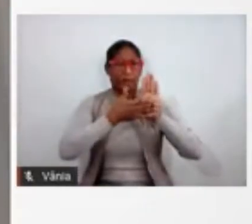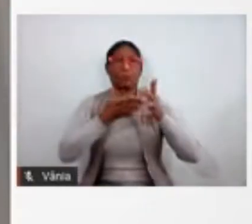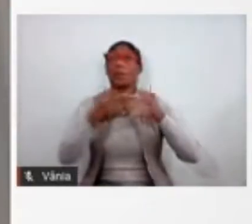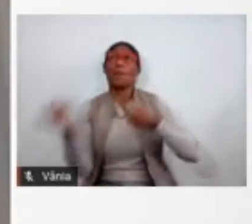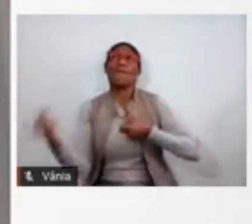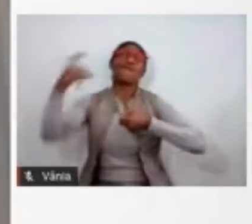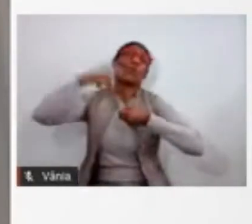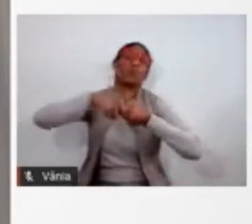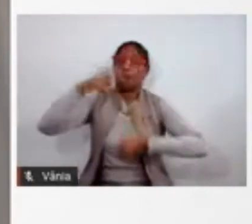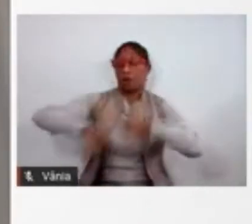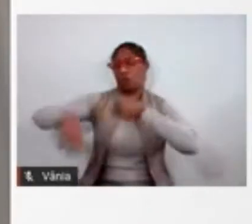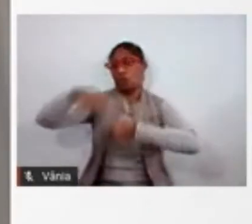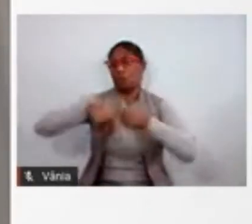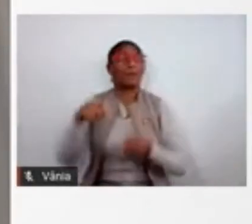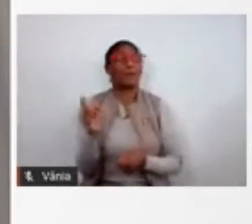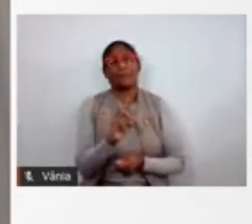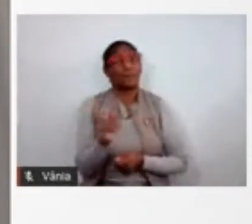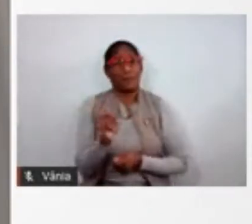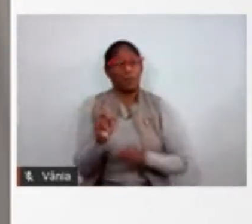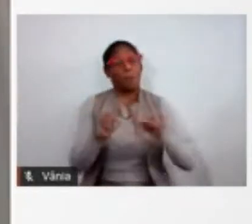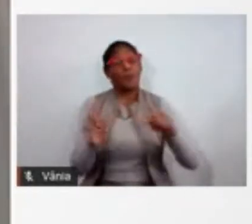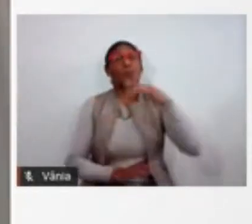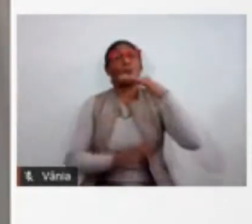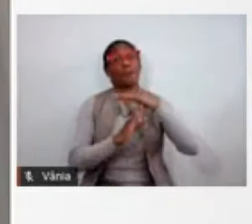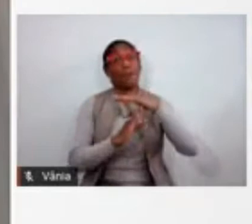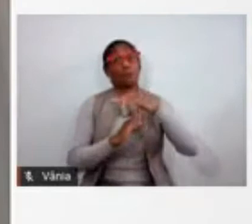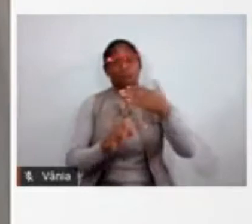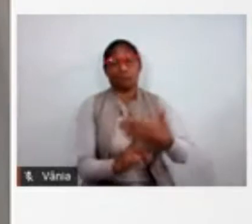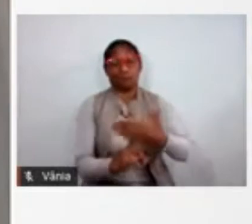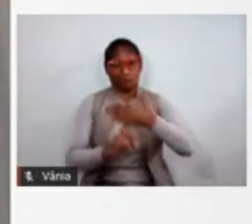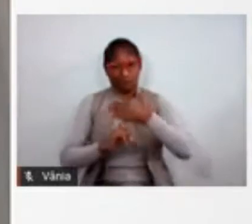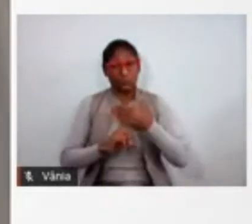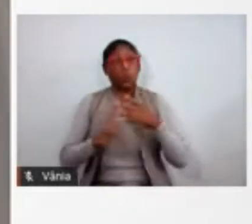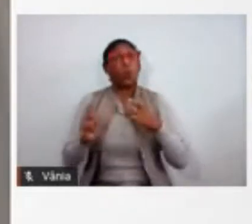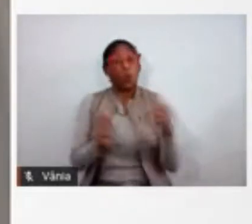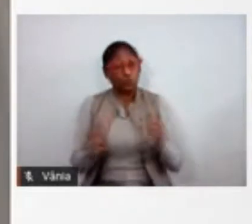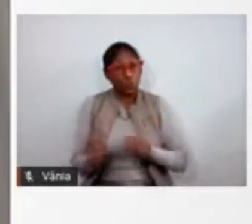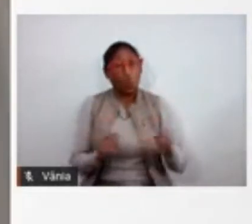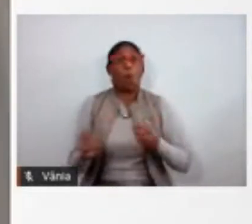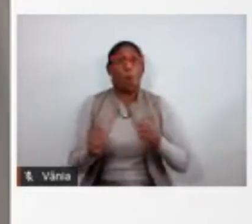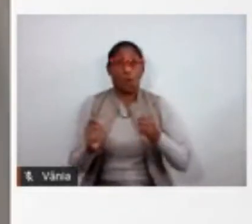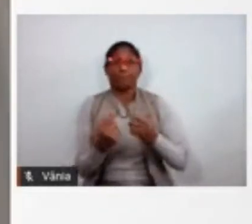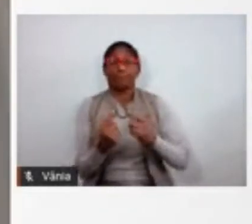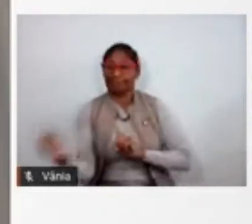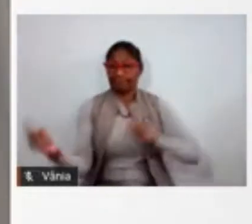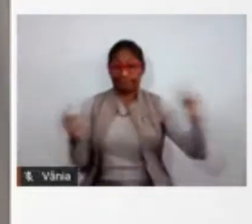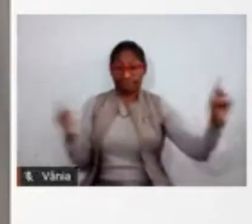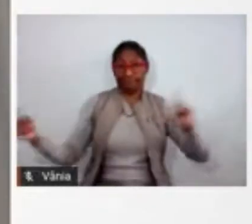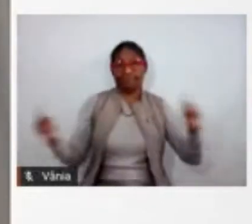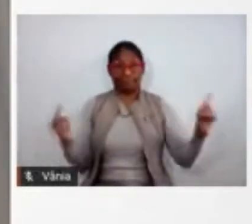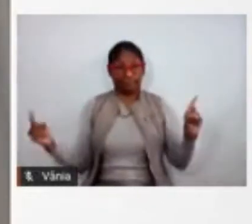modelo, justamente como diz o nome, de distanciamento controlado, controlando o nível de distanciamento, o grau